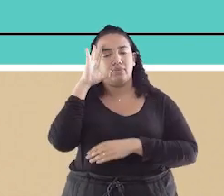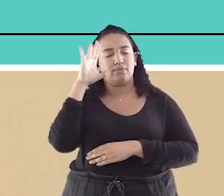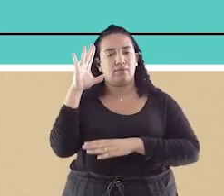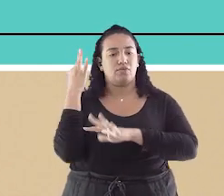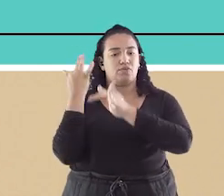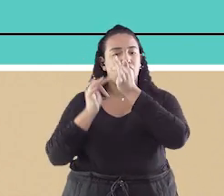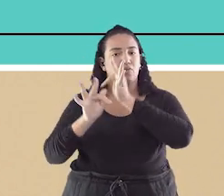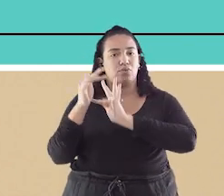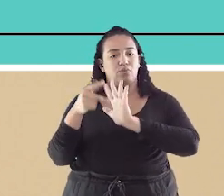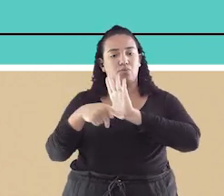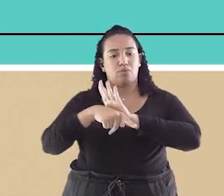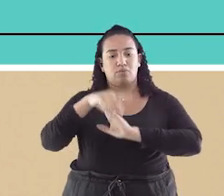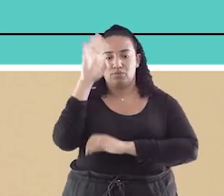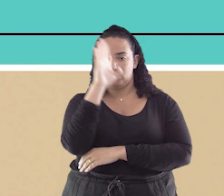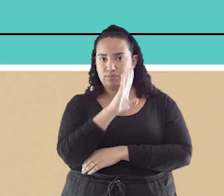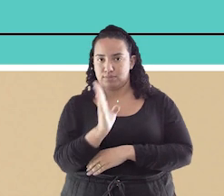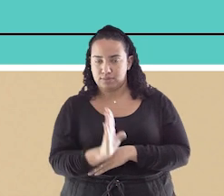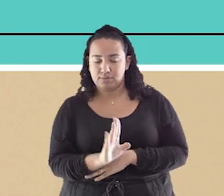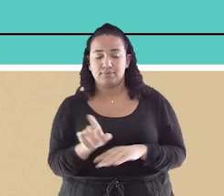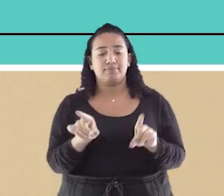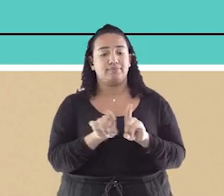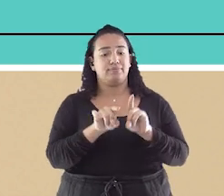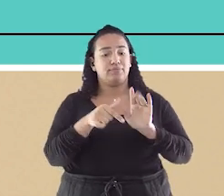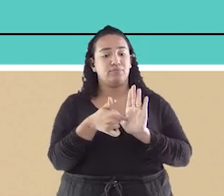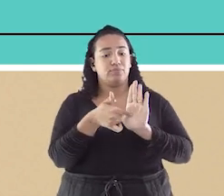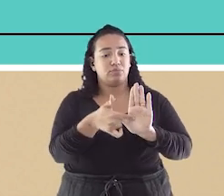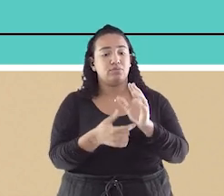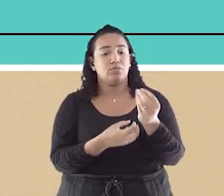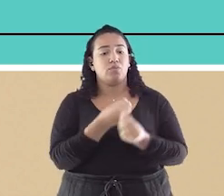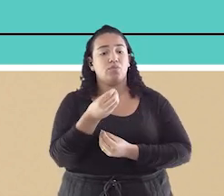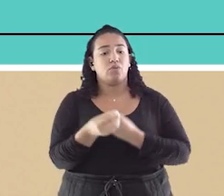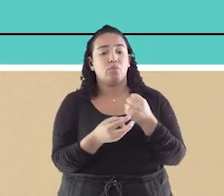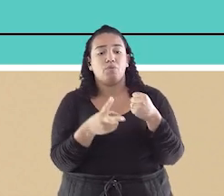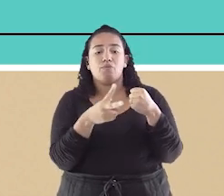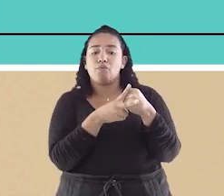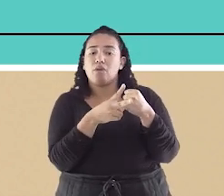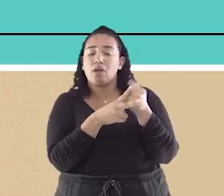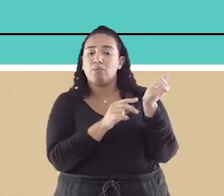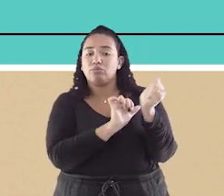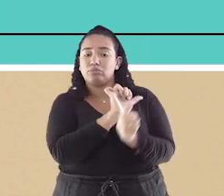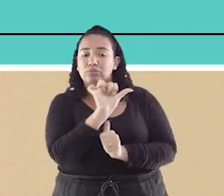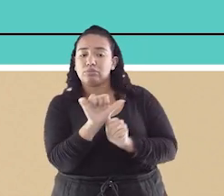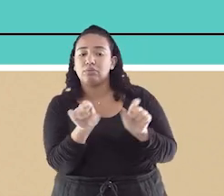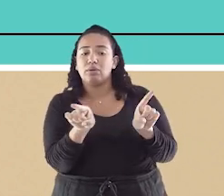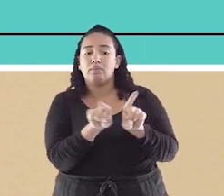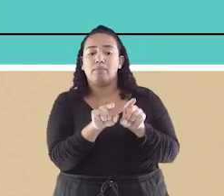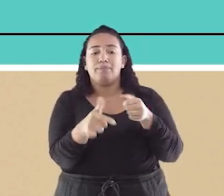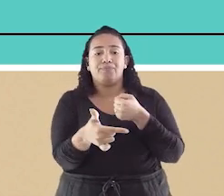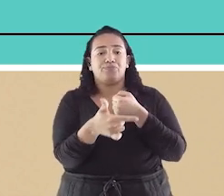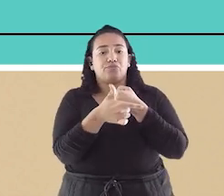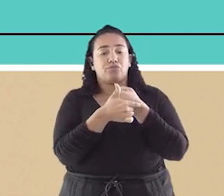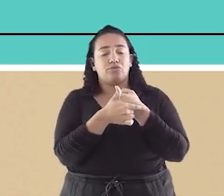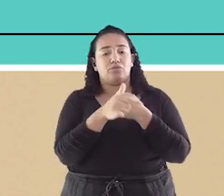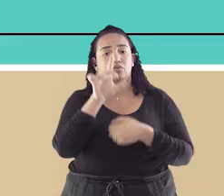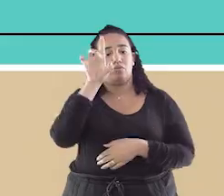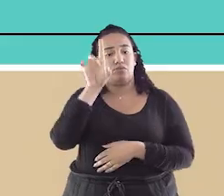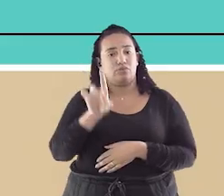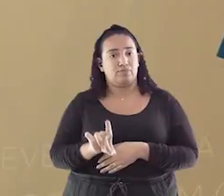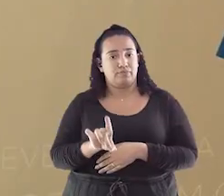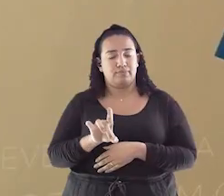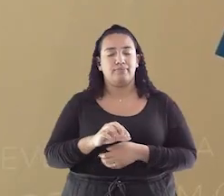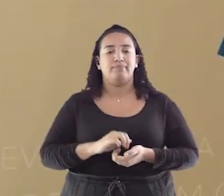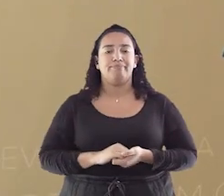folclore brasileiro e também trabalhar a transitividade verbal e a função dos objetos diretos e